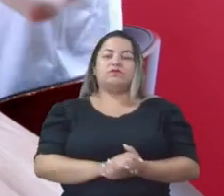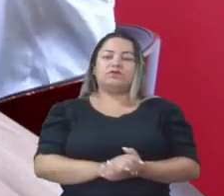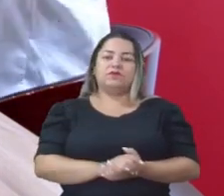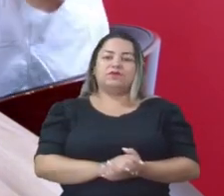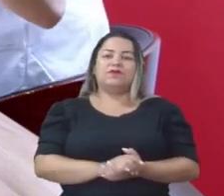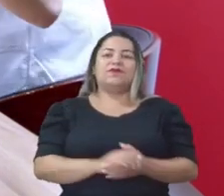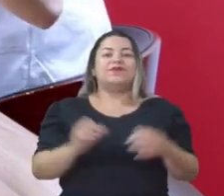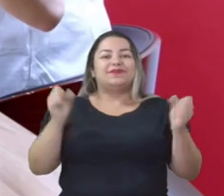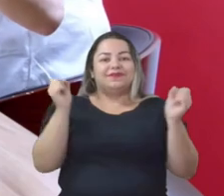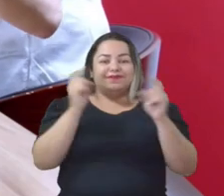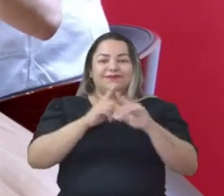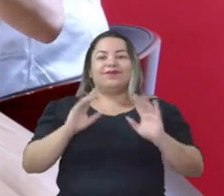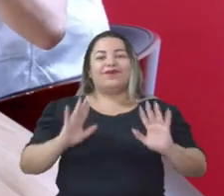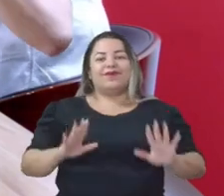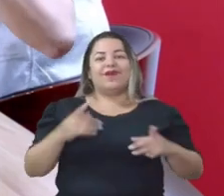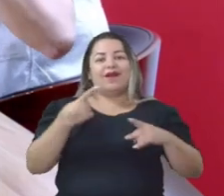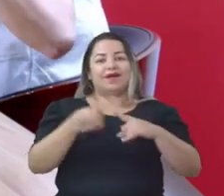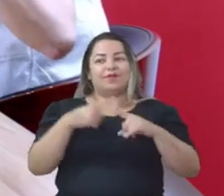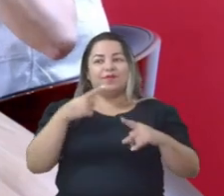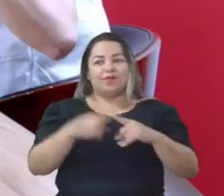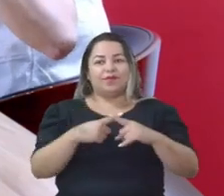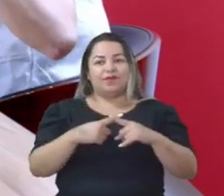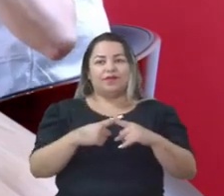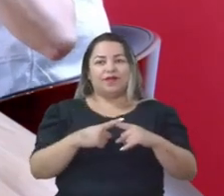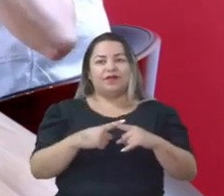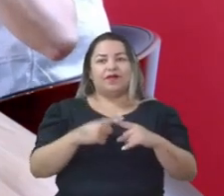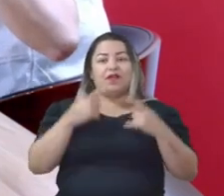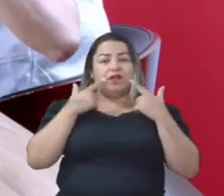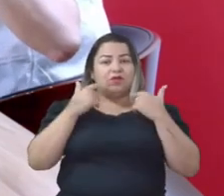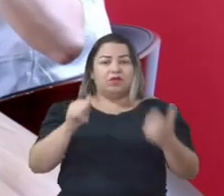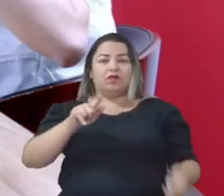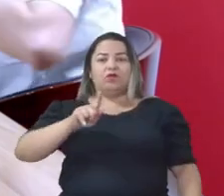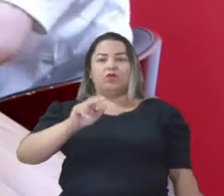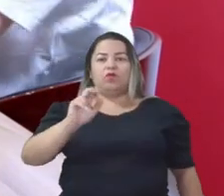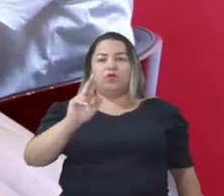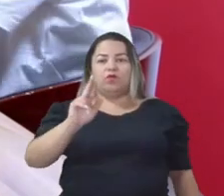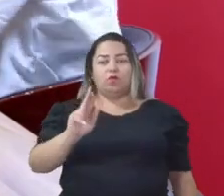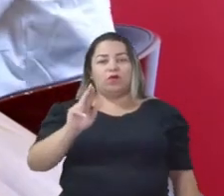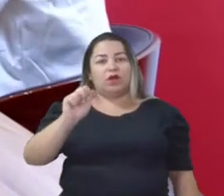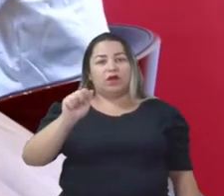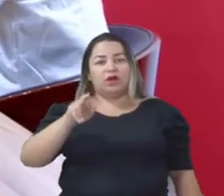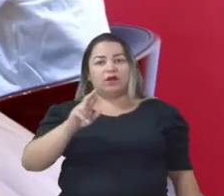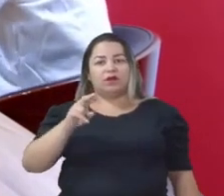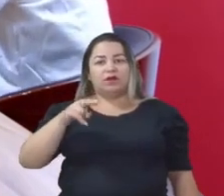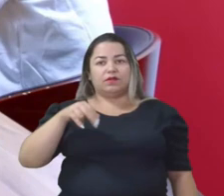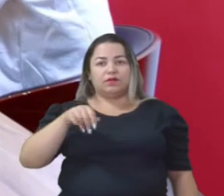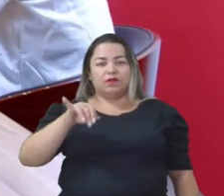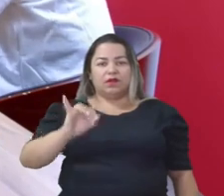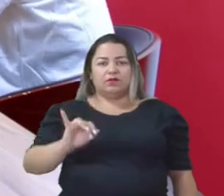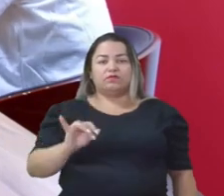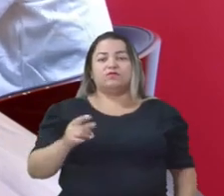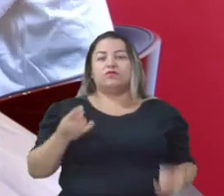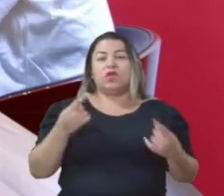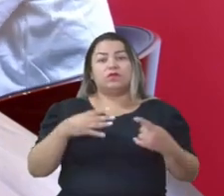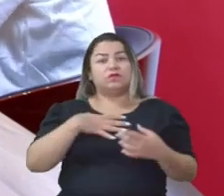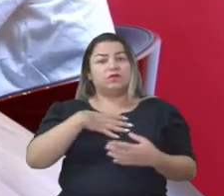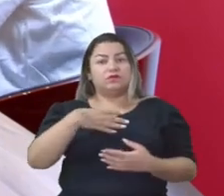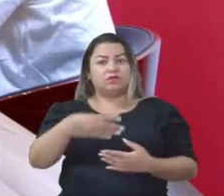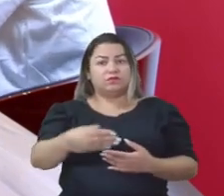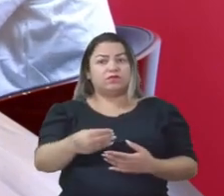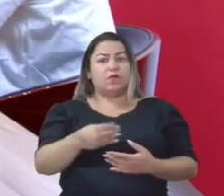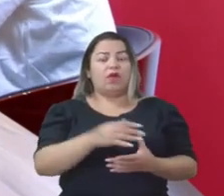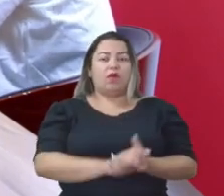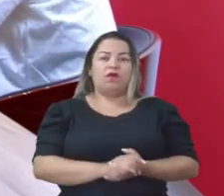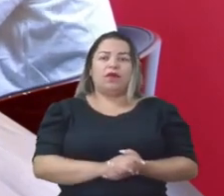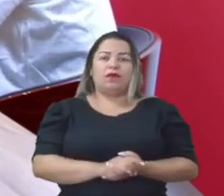como é complexo? E como é que funciona no território Guarani pra ti? Então, lá dentro do território, eu sou filho